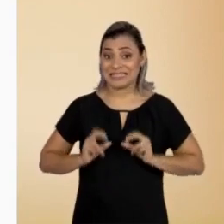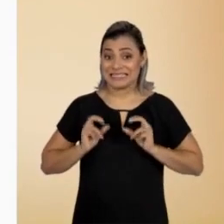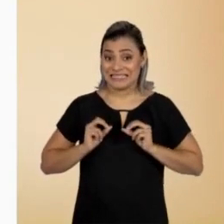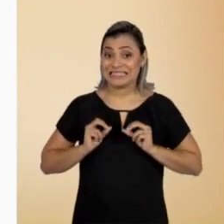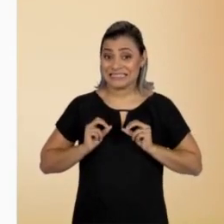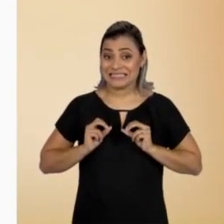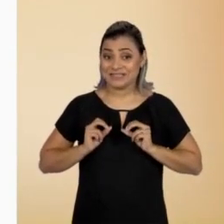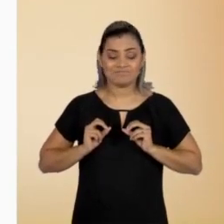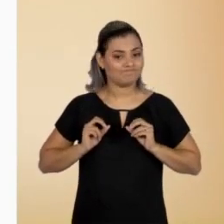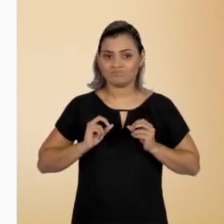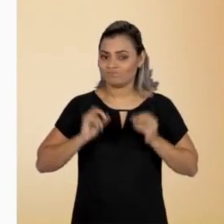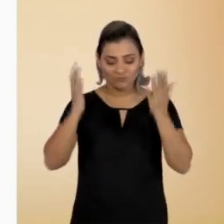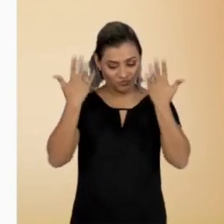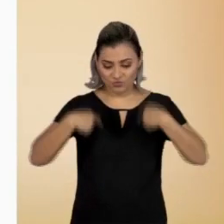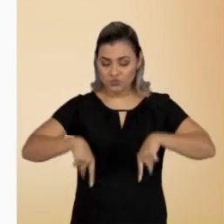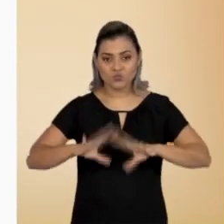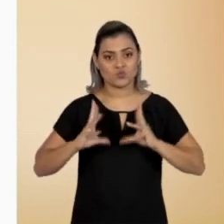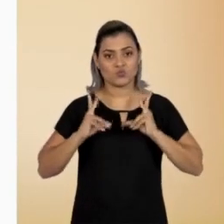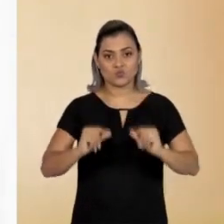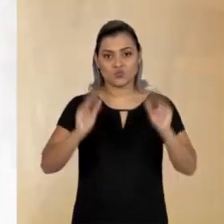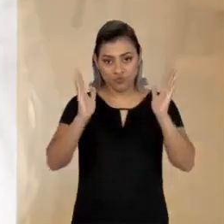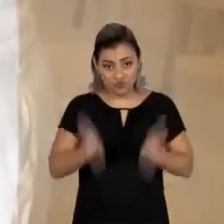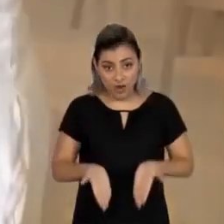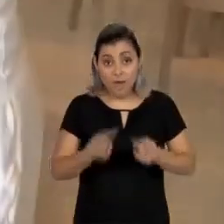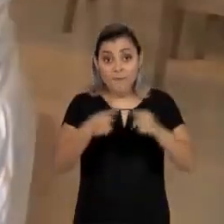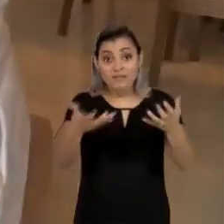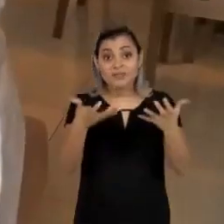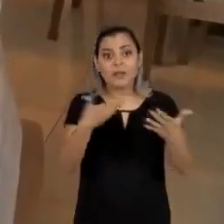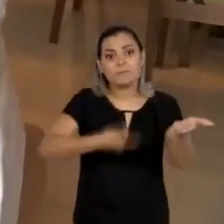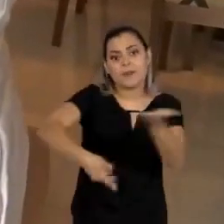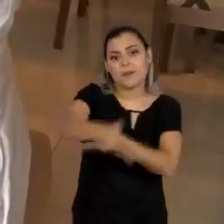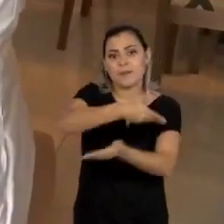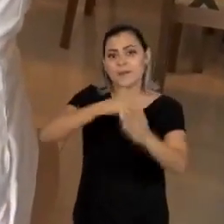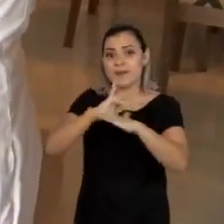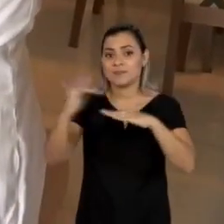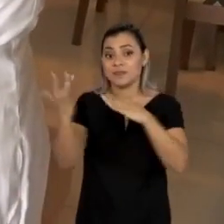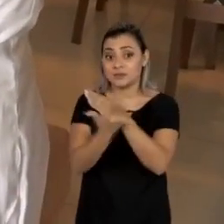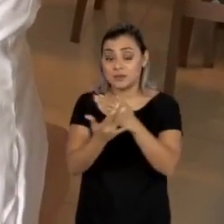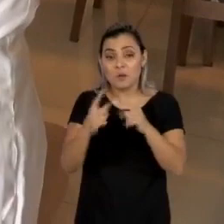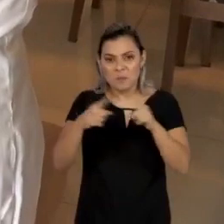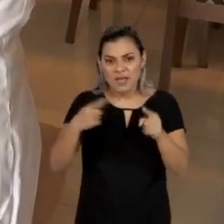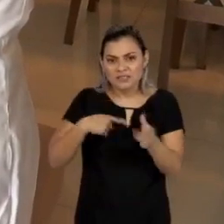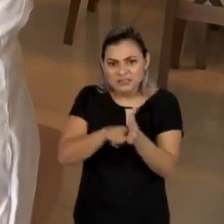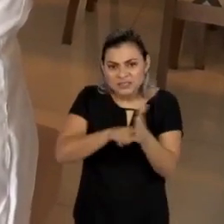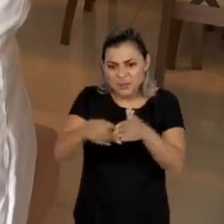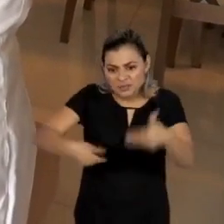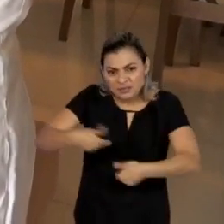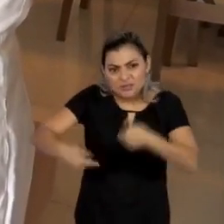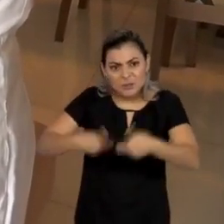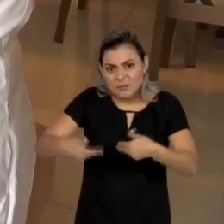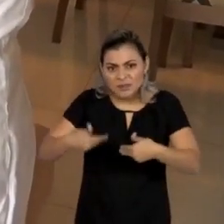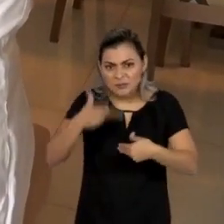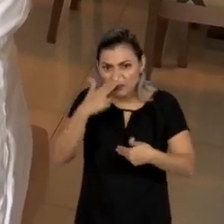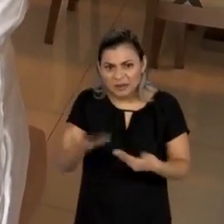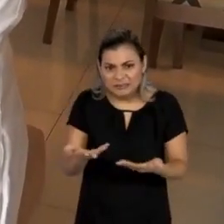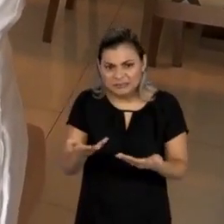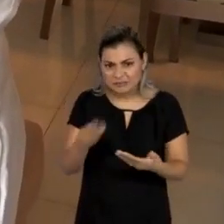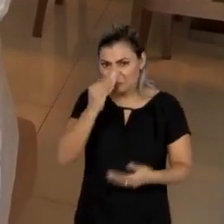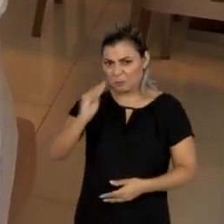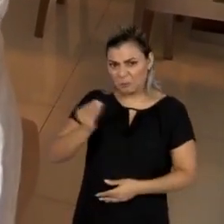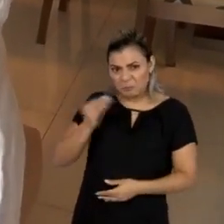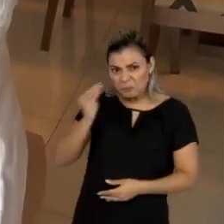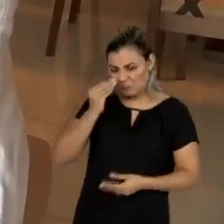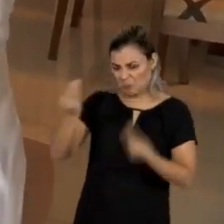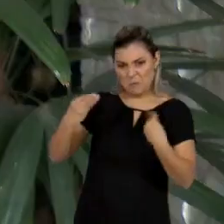mas decidiu compartilhar essa experiência nas redes e não deixa a rotina de exames e tratamentos roubar dela mais que o